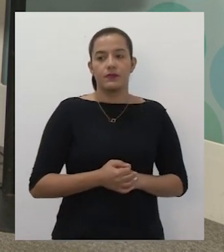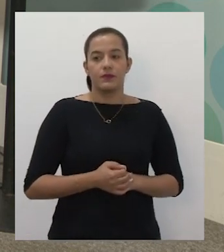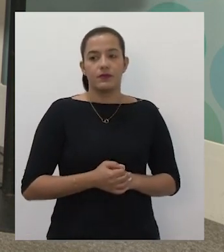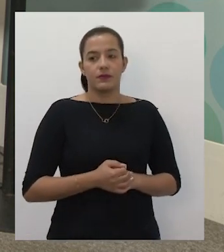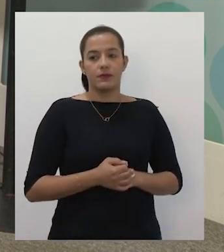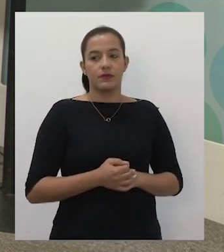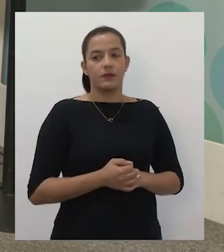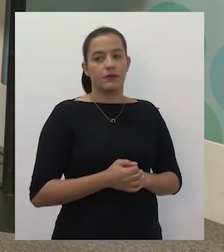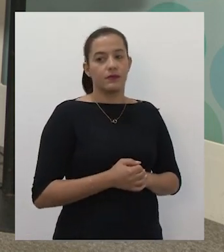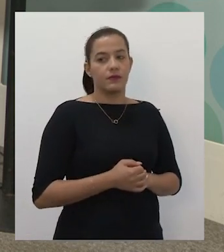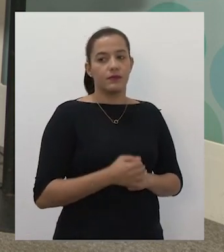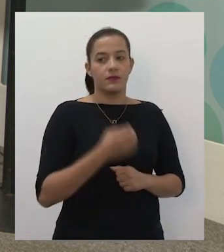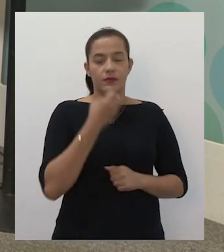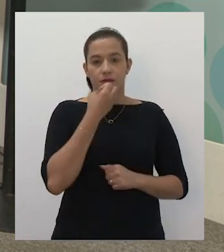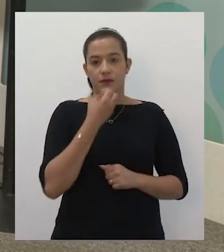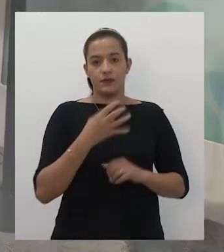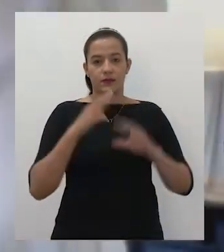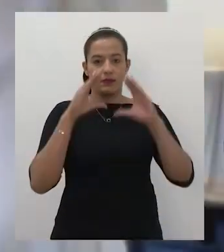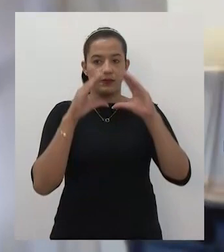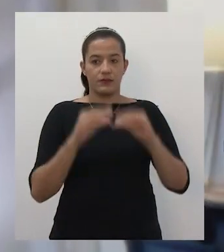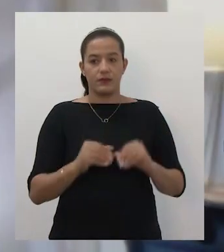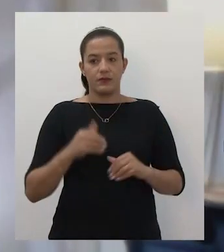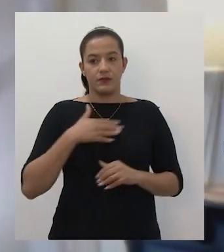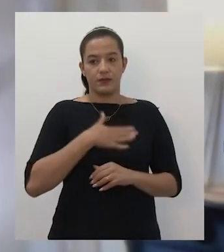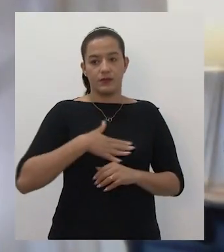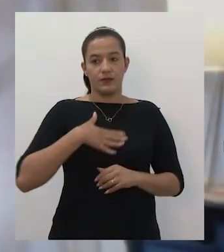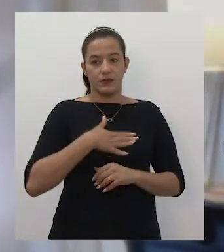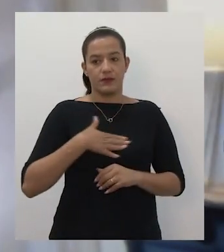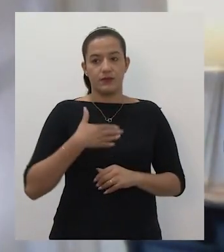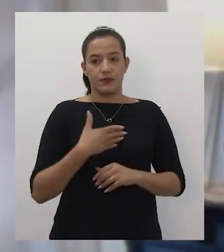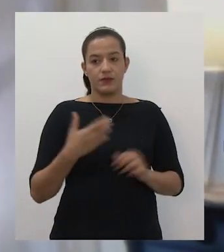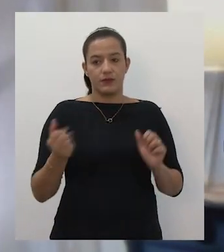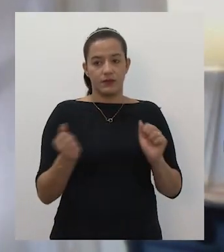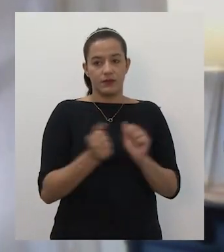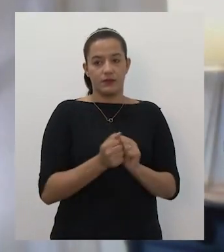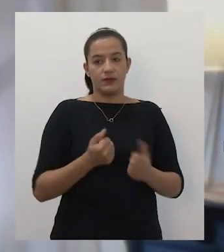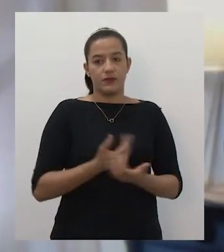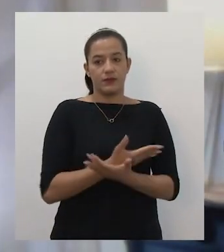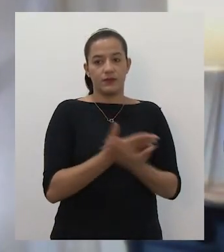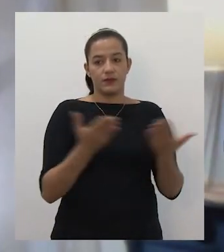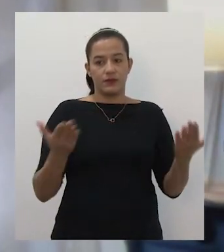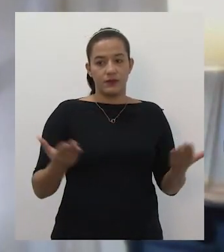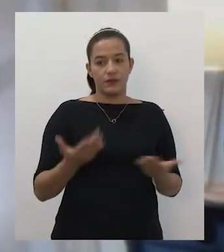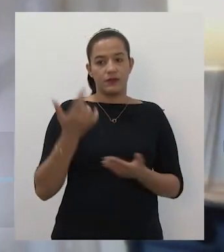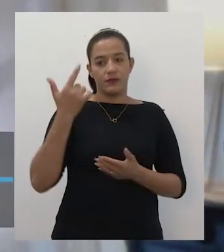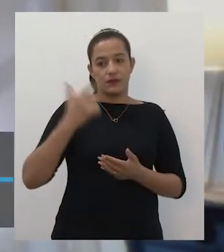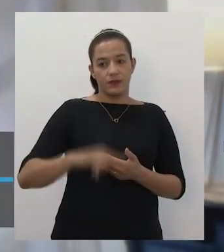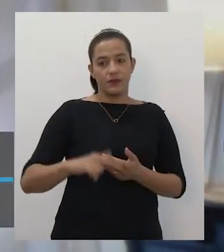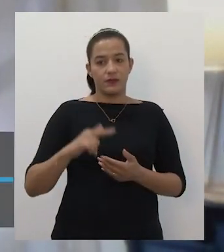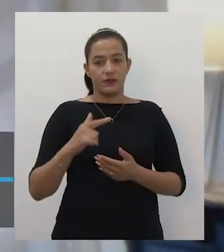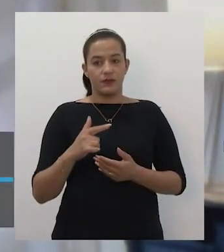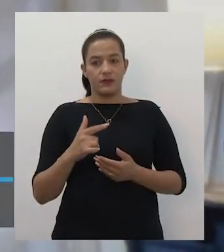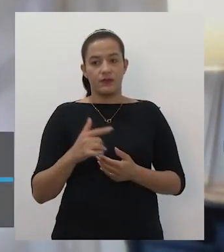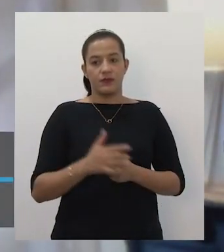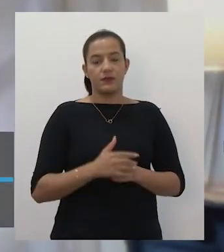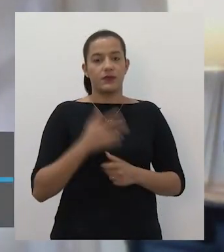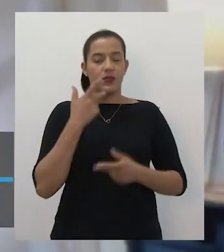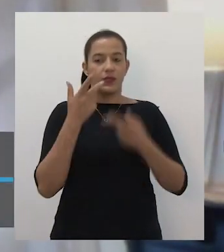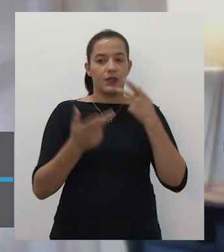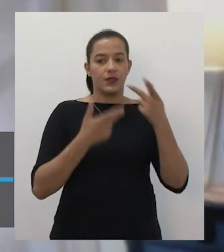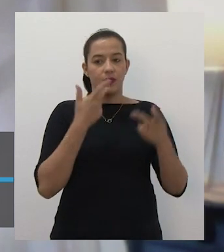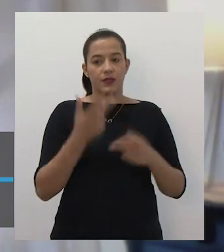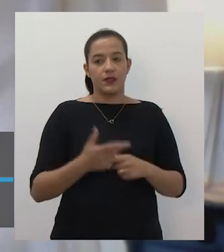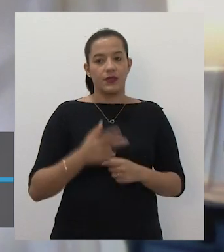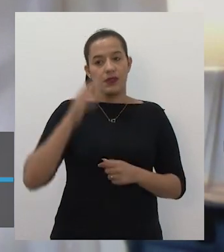Boa tarde, gente. É um prazer enorme poder estar com todos vocês. Estou ouvindo aqui as falas de vocês, estou